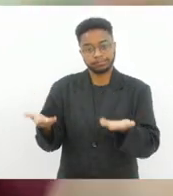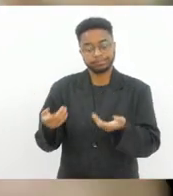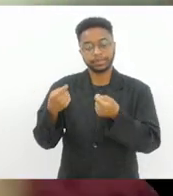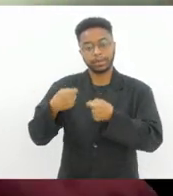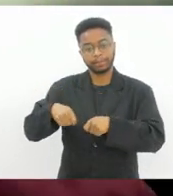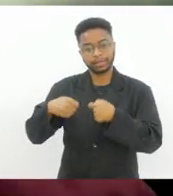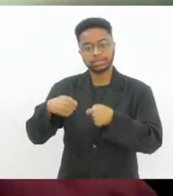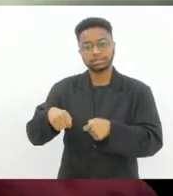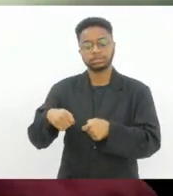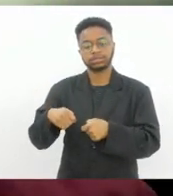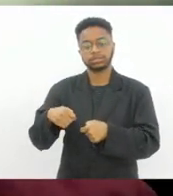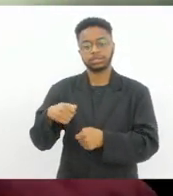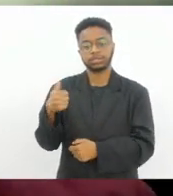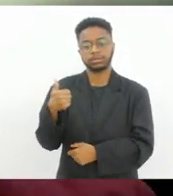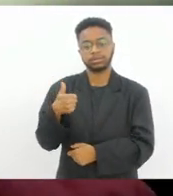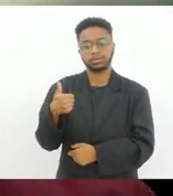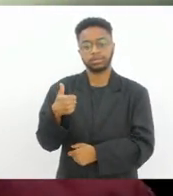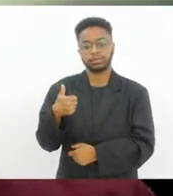né, de uma primeira